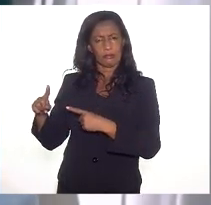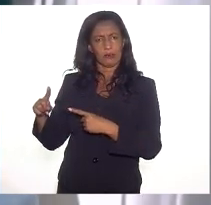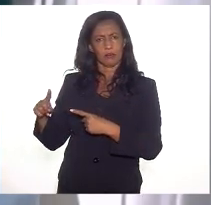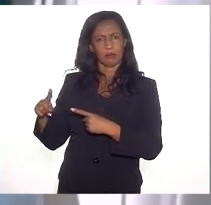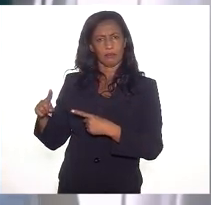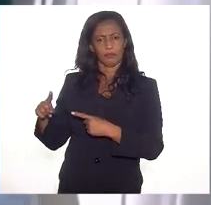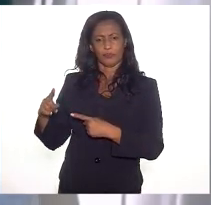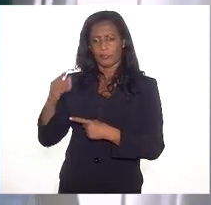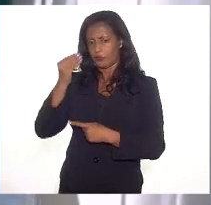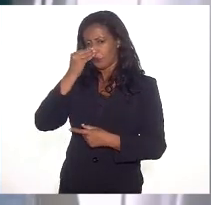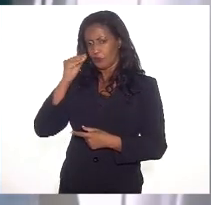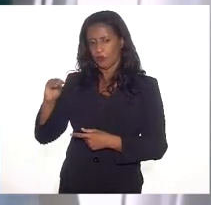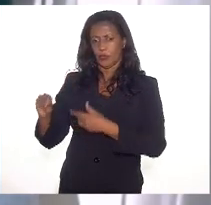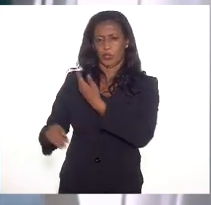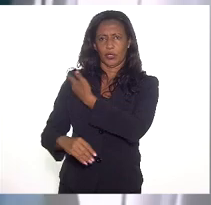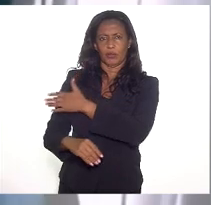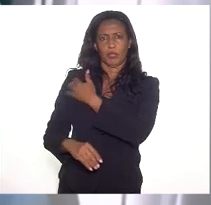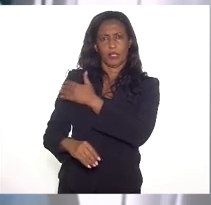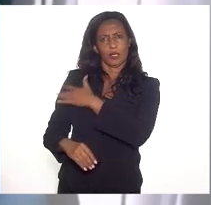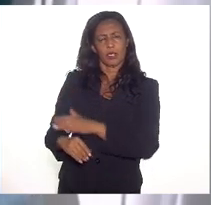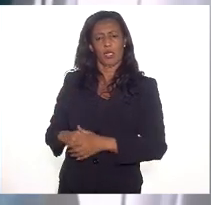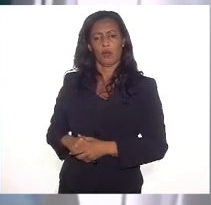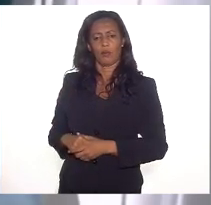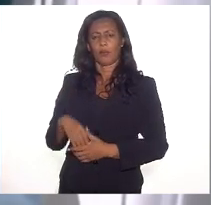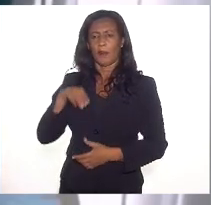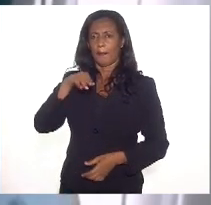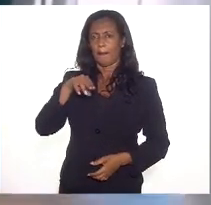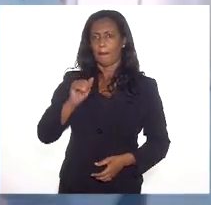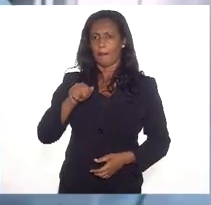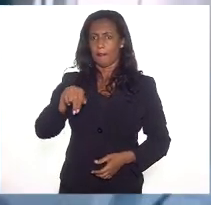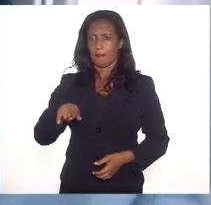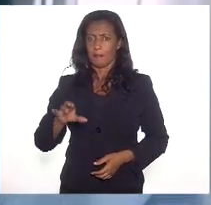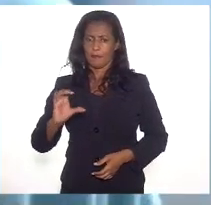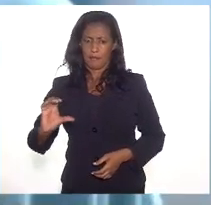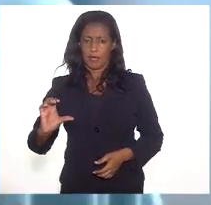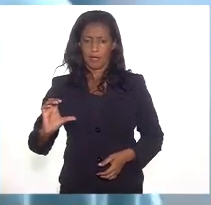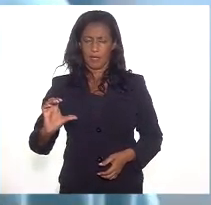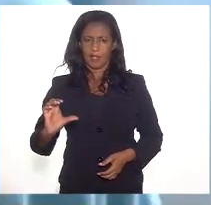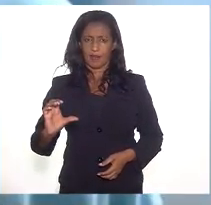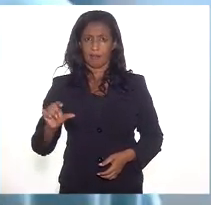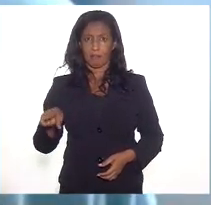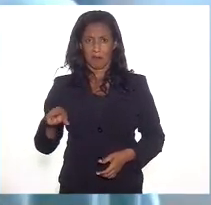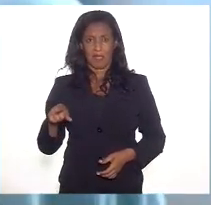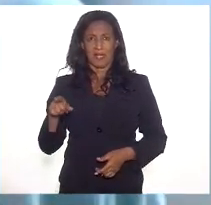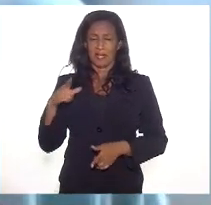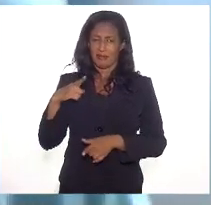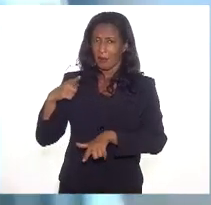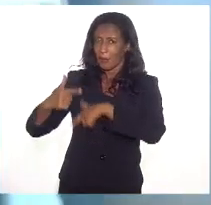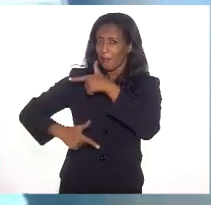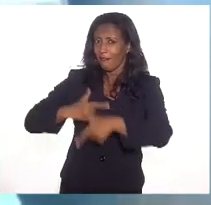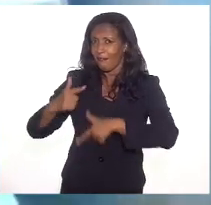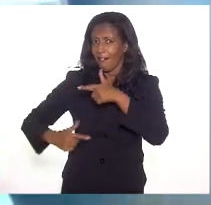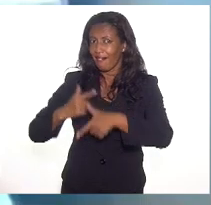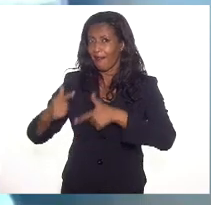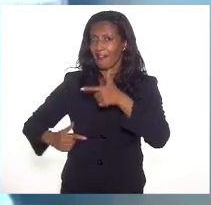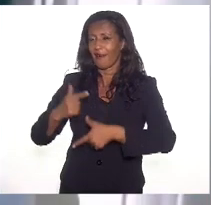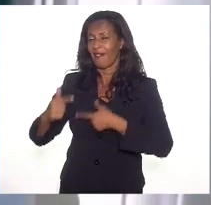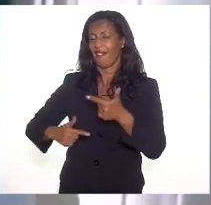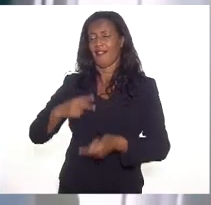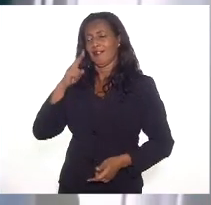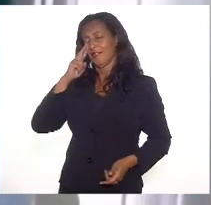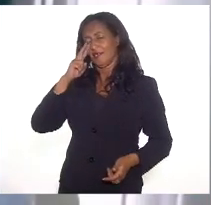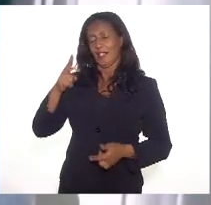Carlos Mink, que tem uma agenda permanente, né, de enfrentamento... Valeu, Valdeque. Obrigado. De